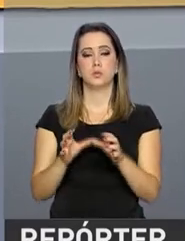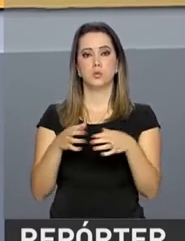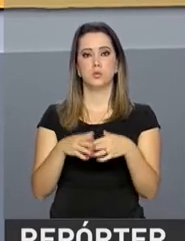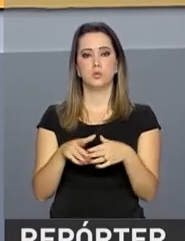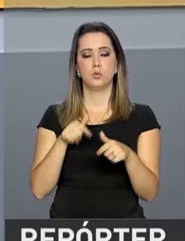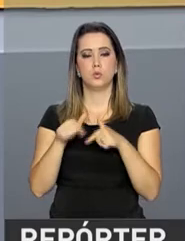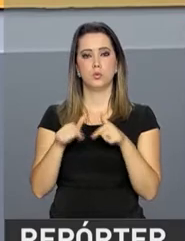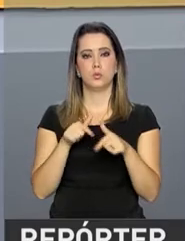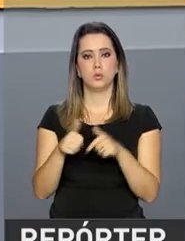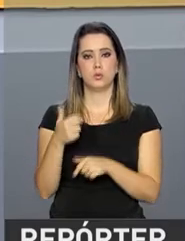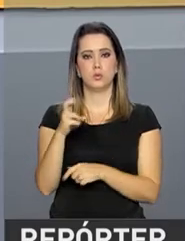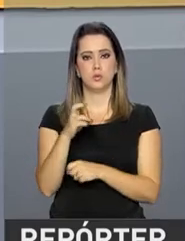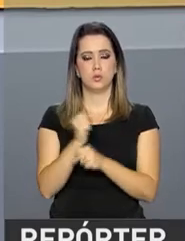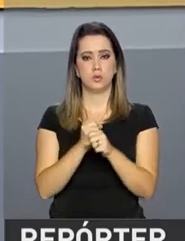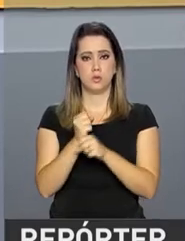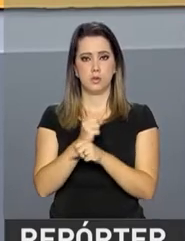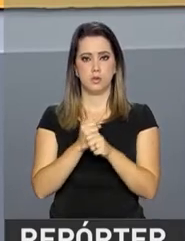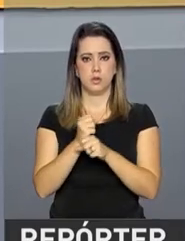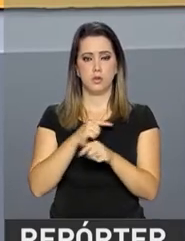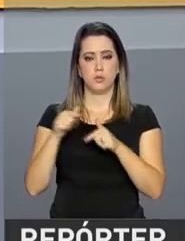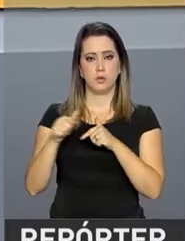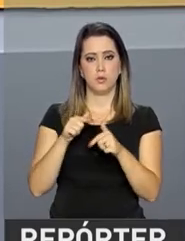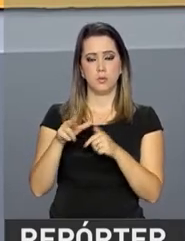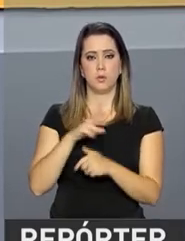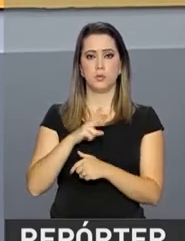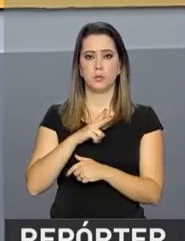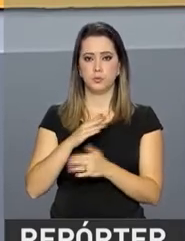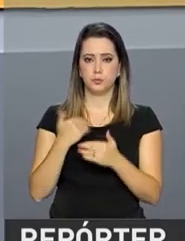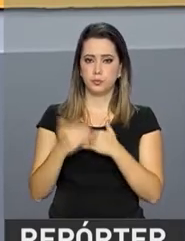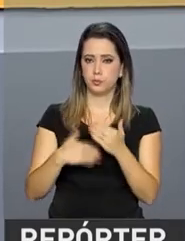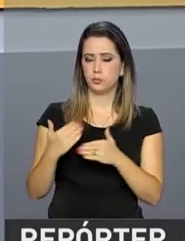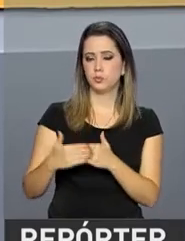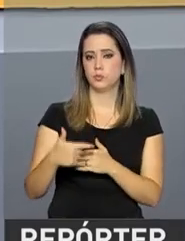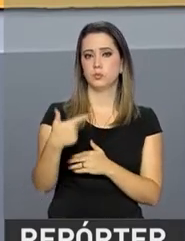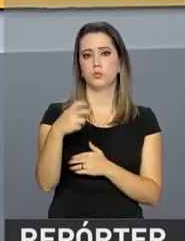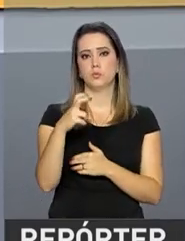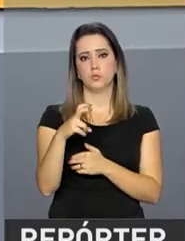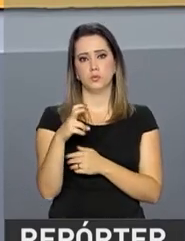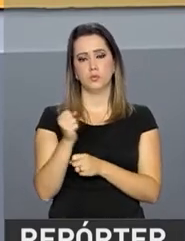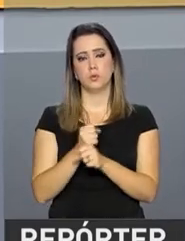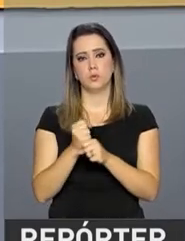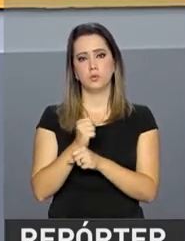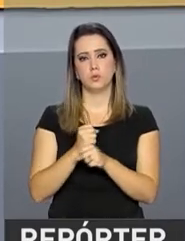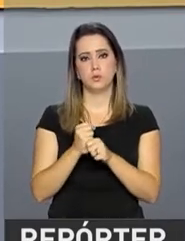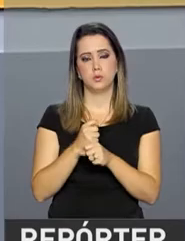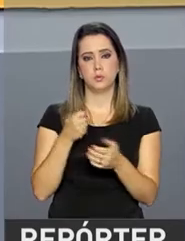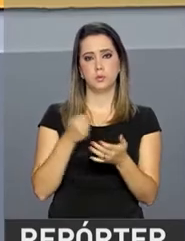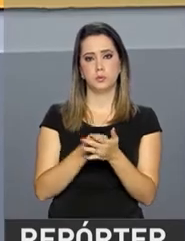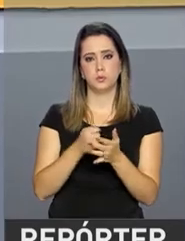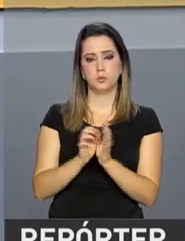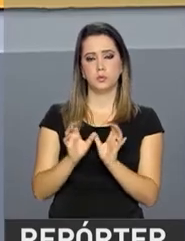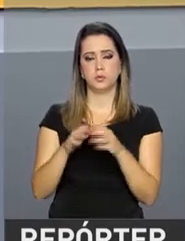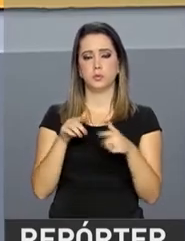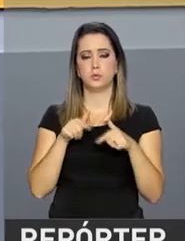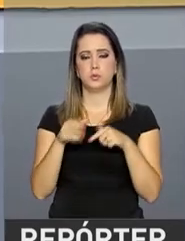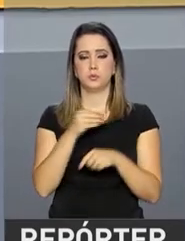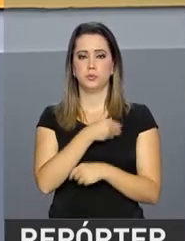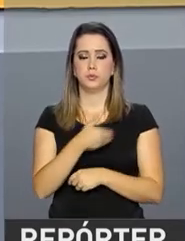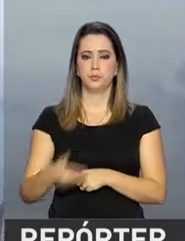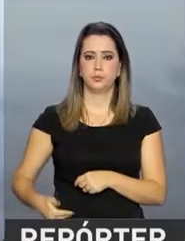privada, que será de 15 anos, e manteve os 25 anos como tempo mínimo de contribuição para os servidores